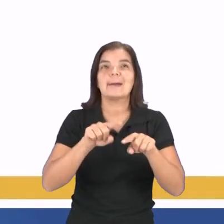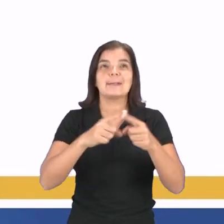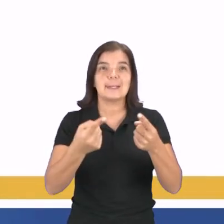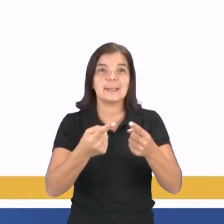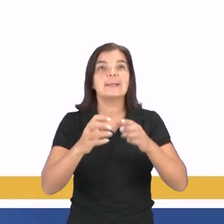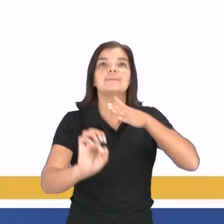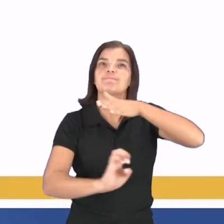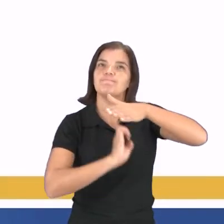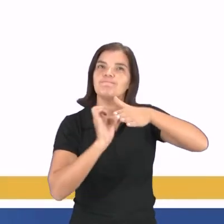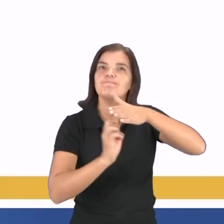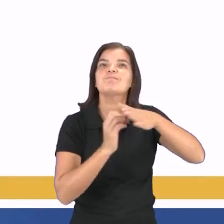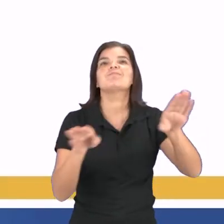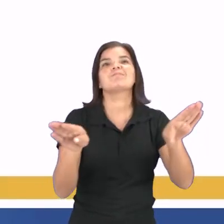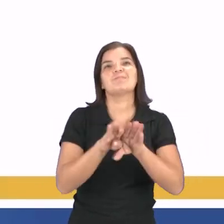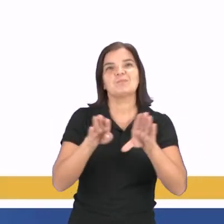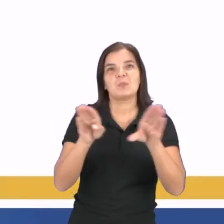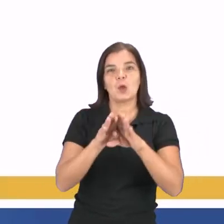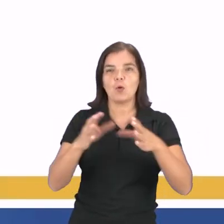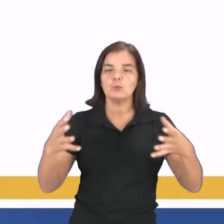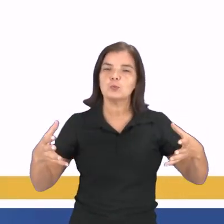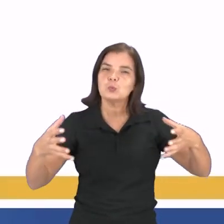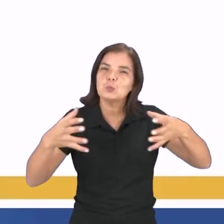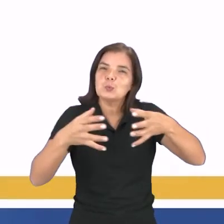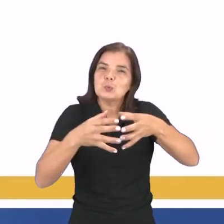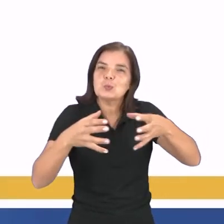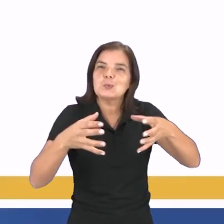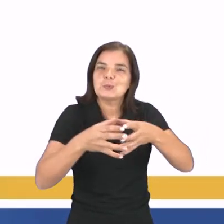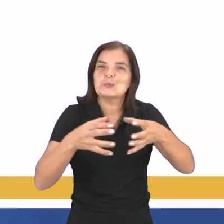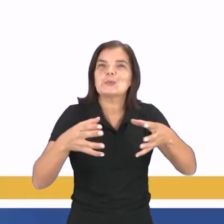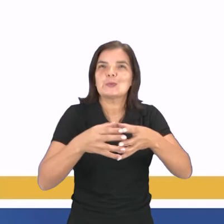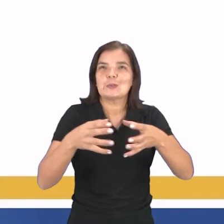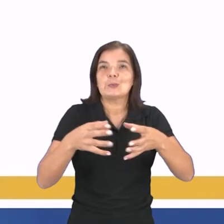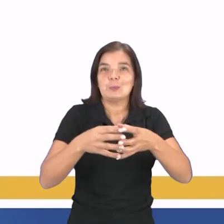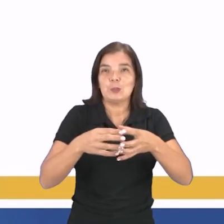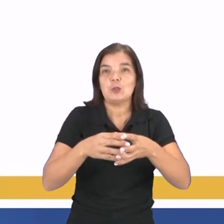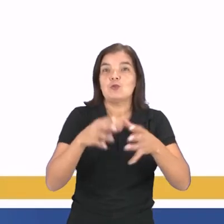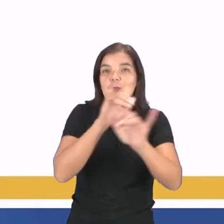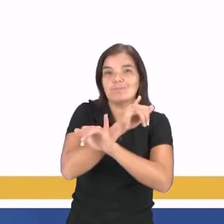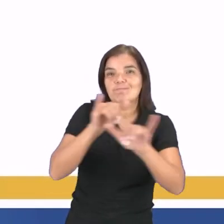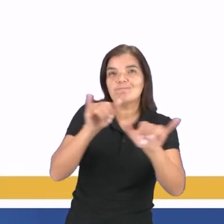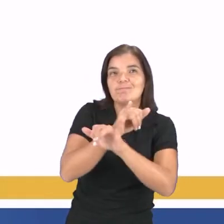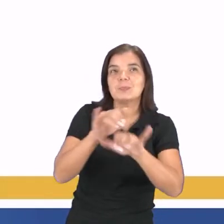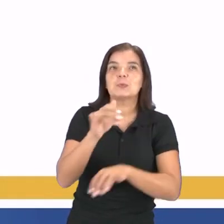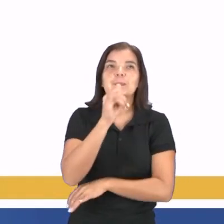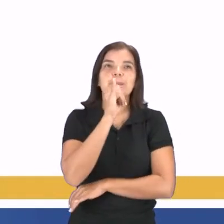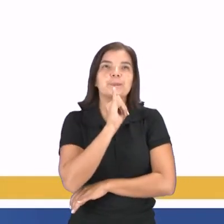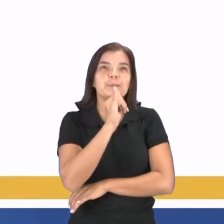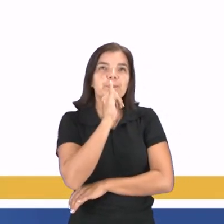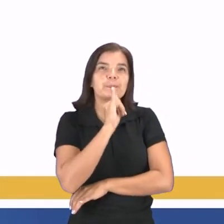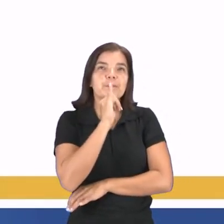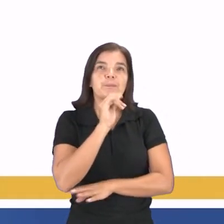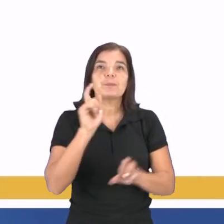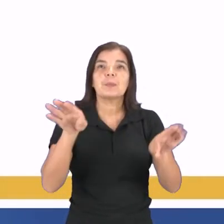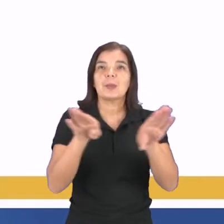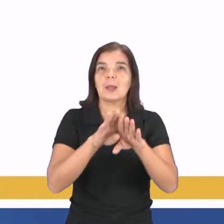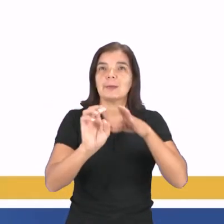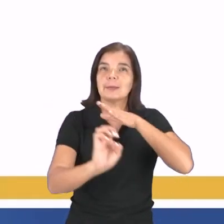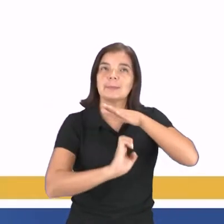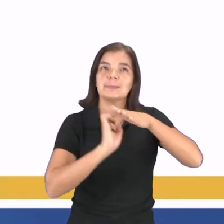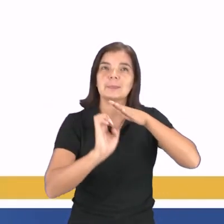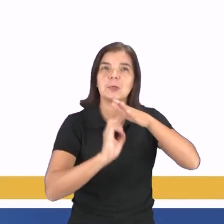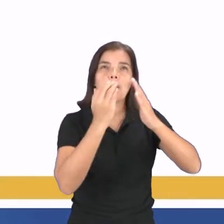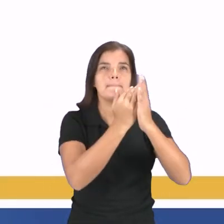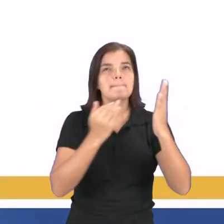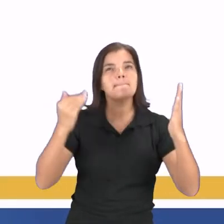de empresas e, consequentemente, formação de conglomerados de mídia, como, por exemplo, pode citar-se a formação